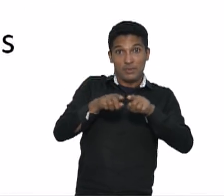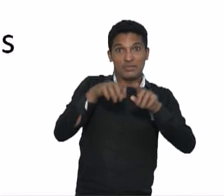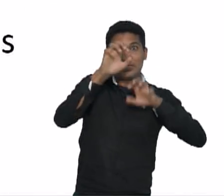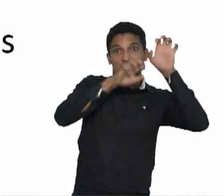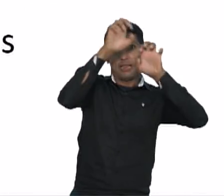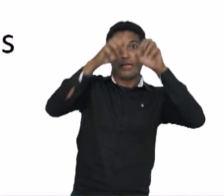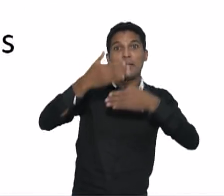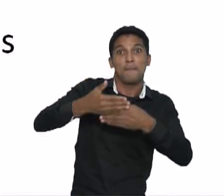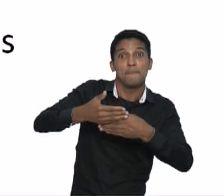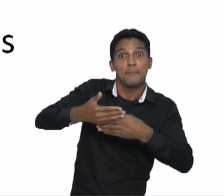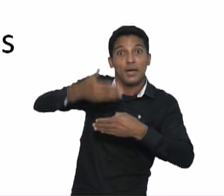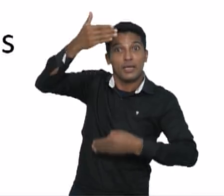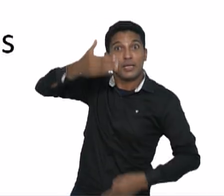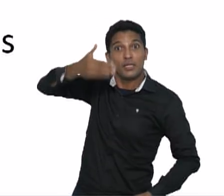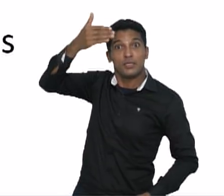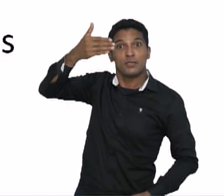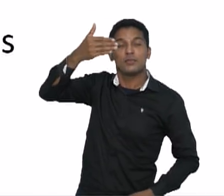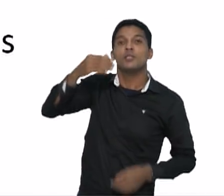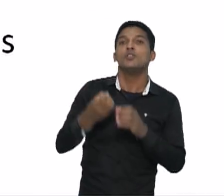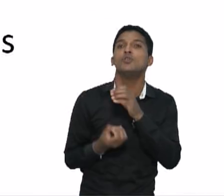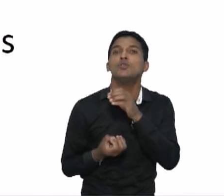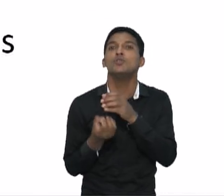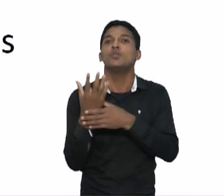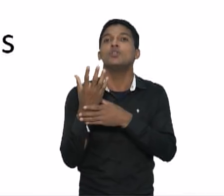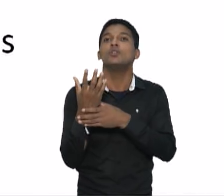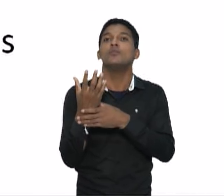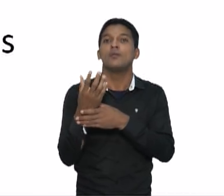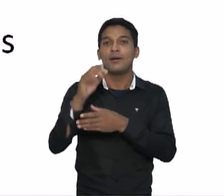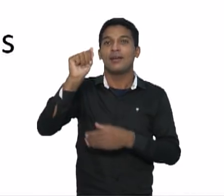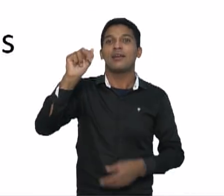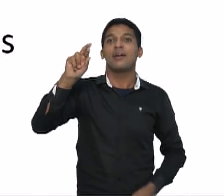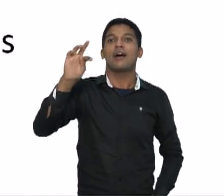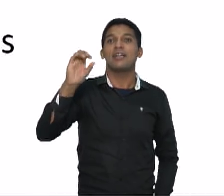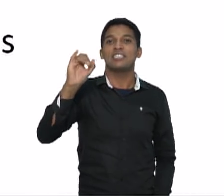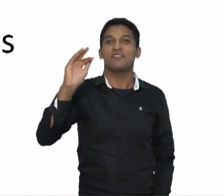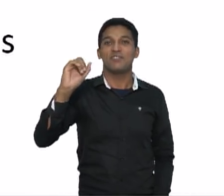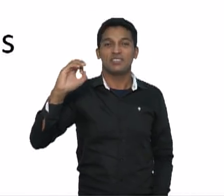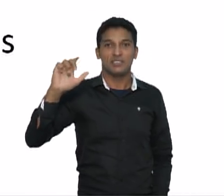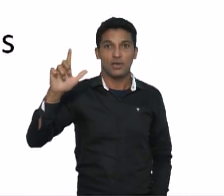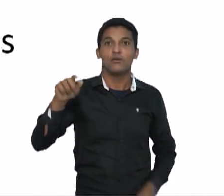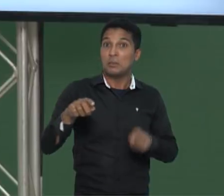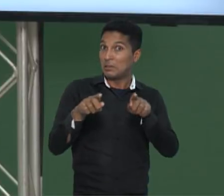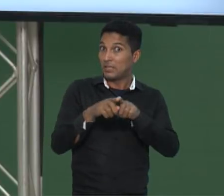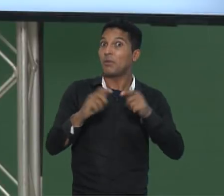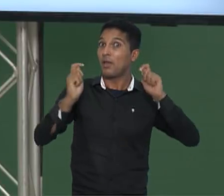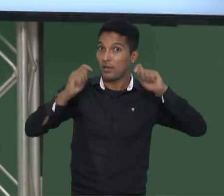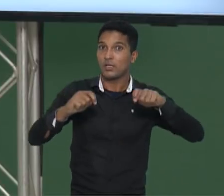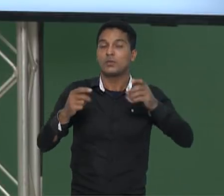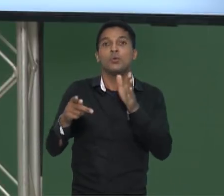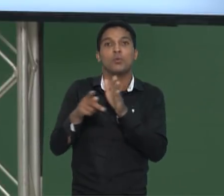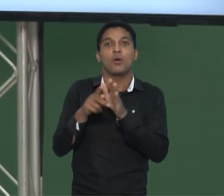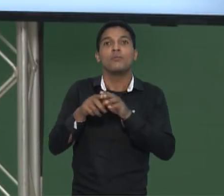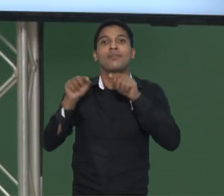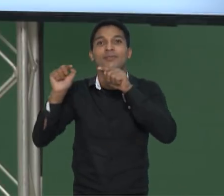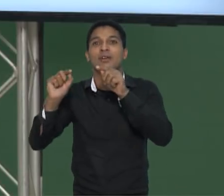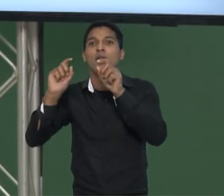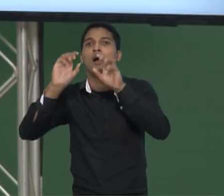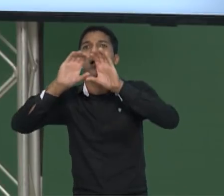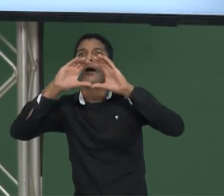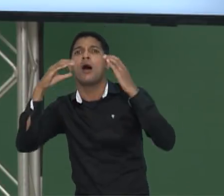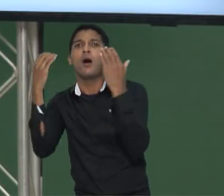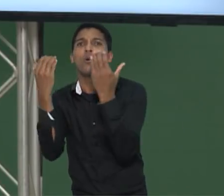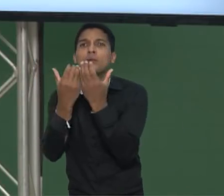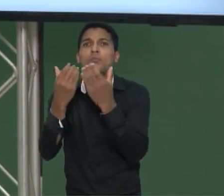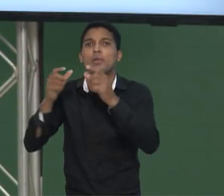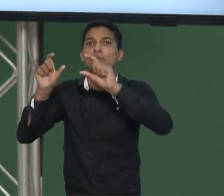treinamento, mas atualmente é um esporte olímpico. Vimos que vai participar da Olimpíada de Tóquio. A prática